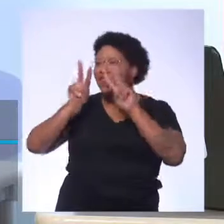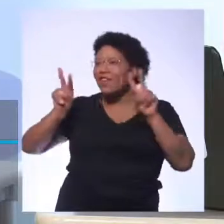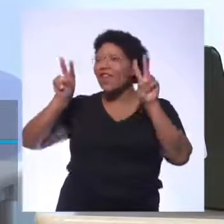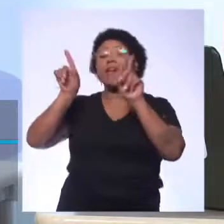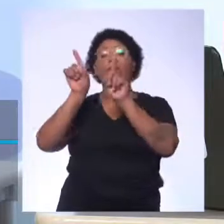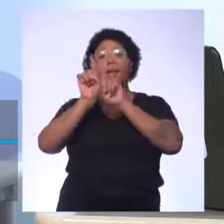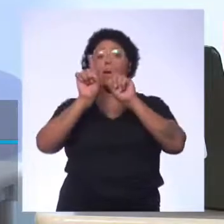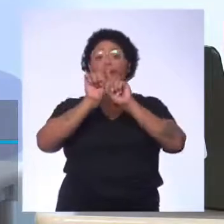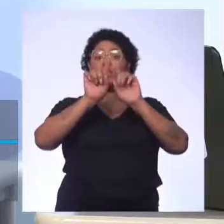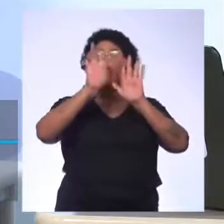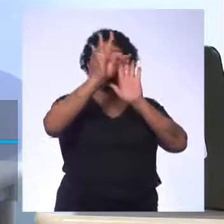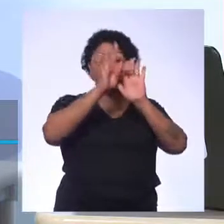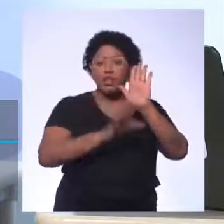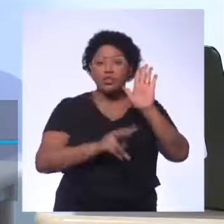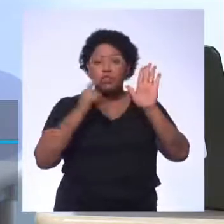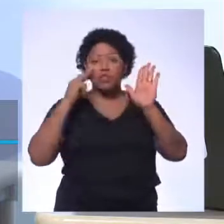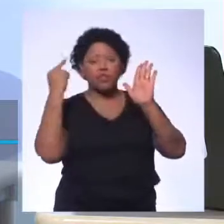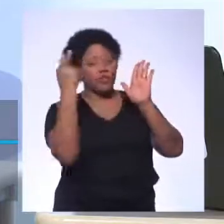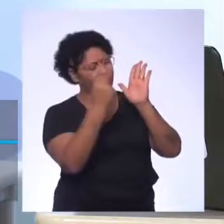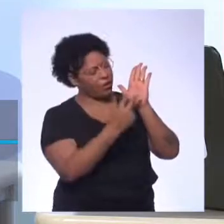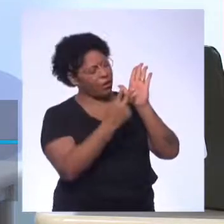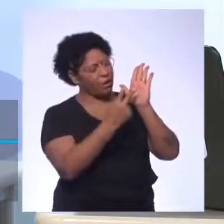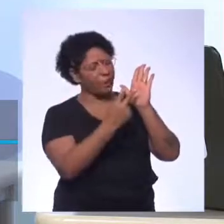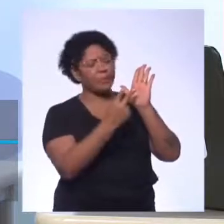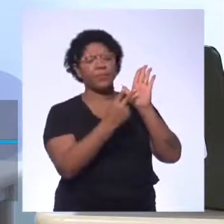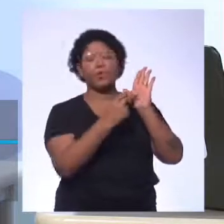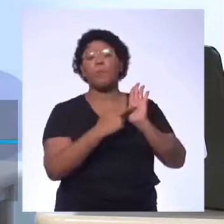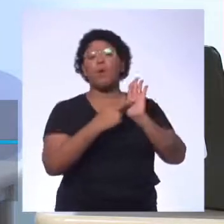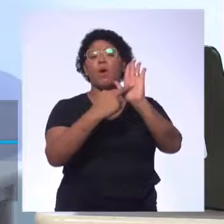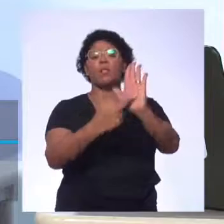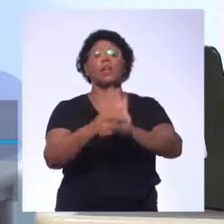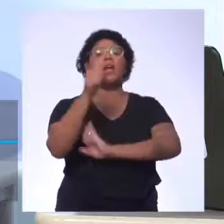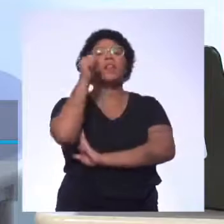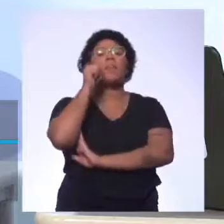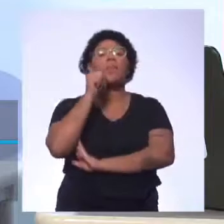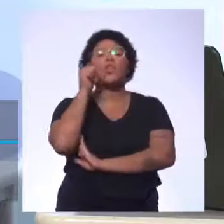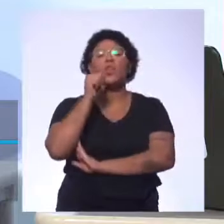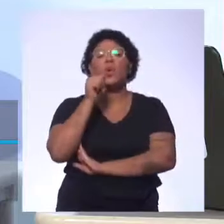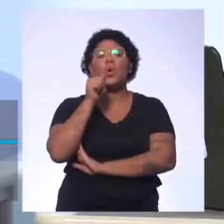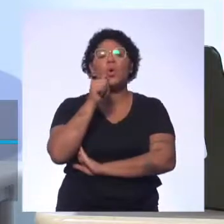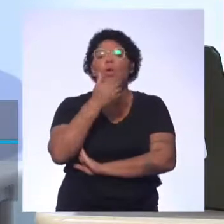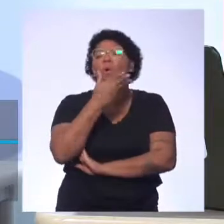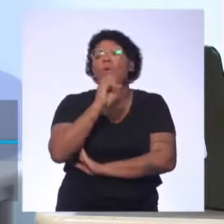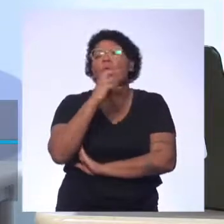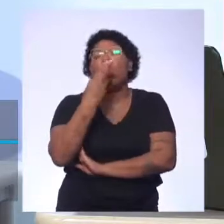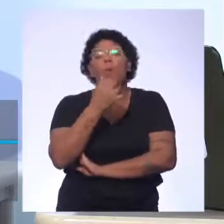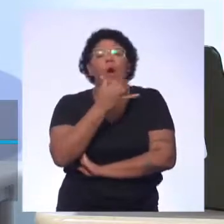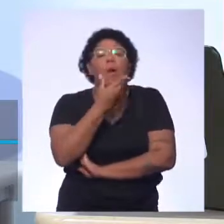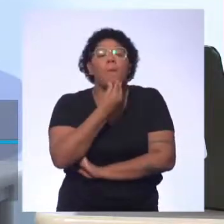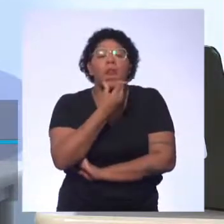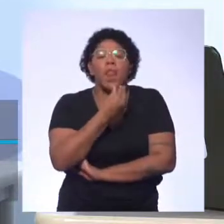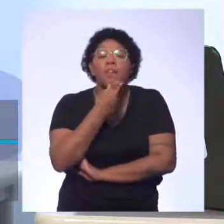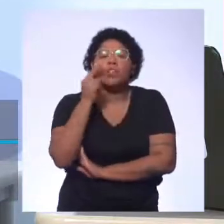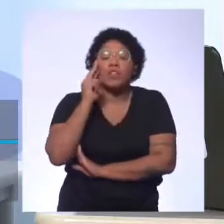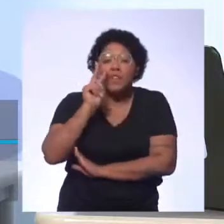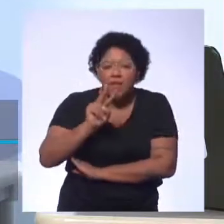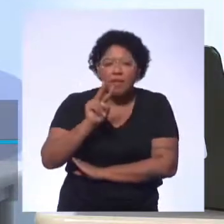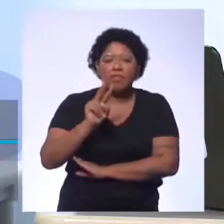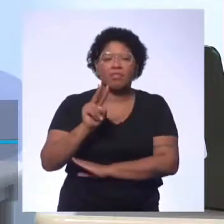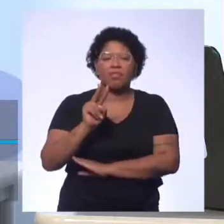texto, saber se a pessoa está triste, feliz, se ela está angustiada. Então, ali eu tenho algumas características que também